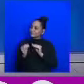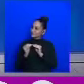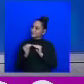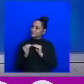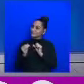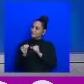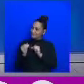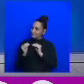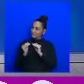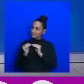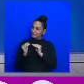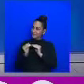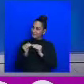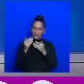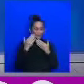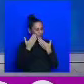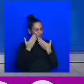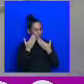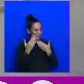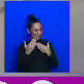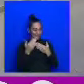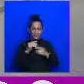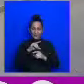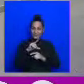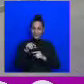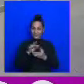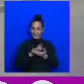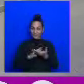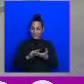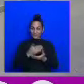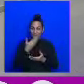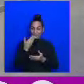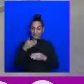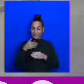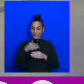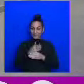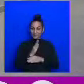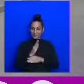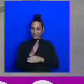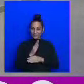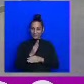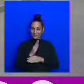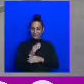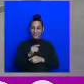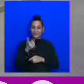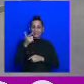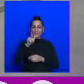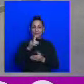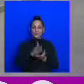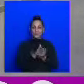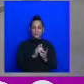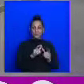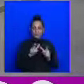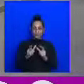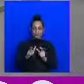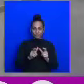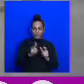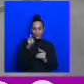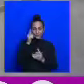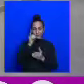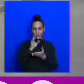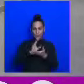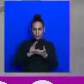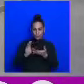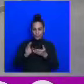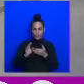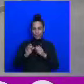Sim, confirma. Sim, confirmo. Obrigado. Sorteio da Loto Fácil realizado, validado. Após a apuração, todos os